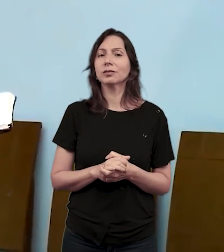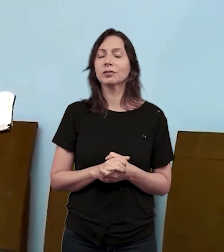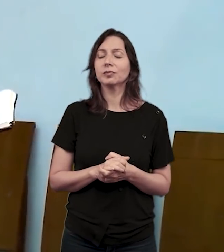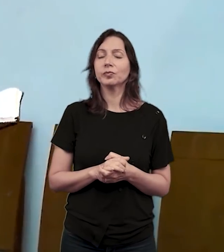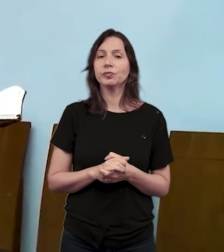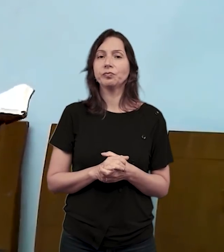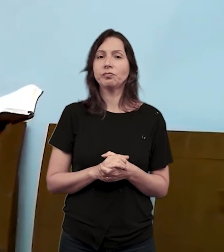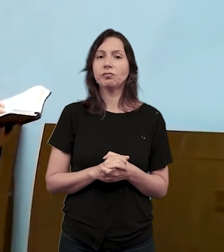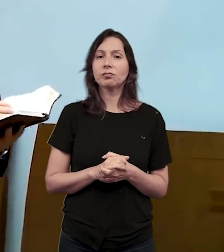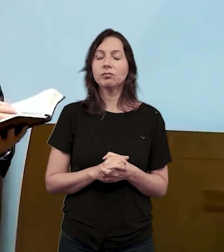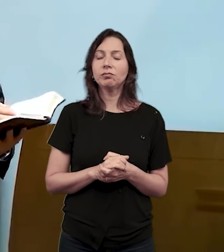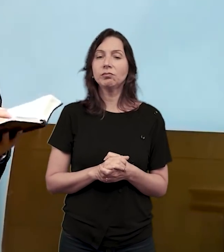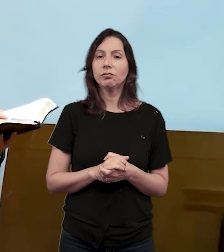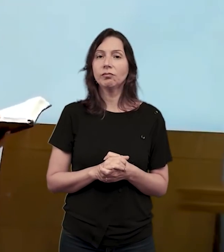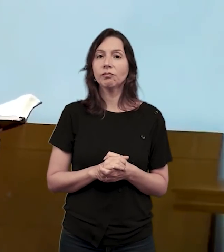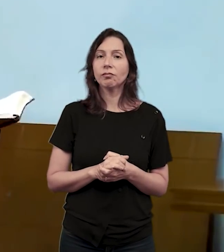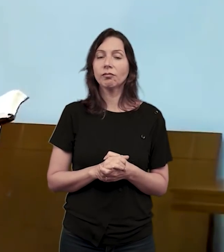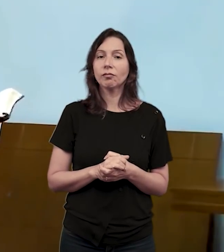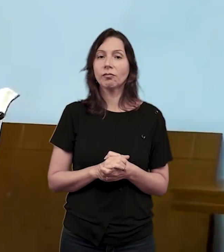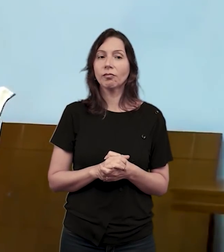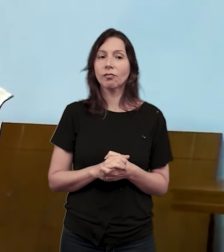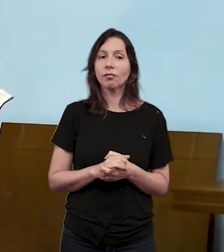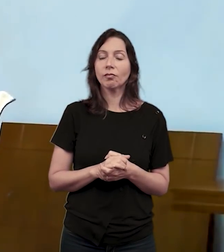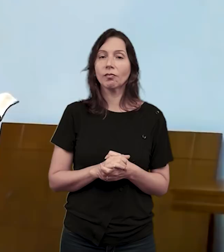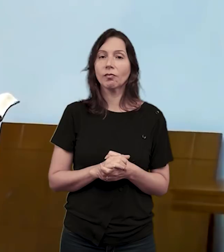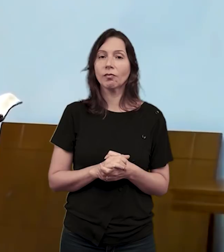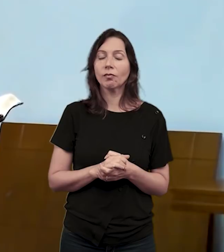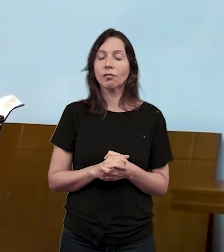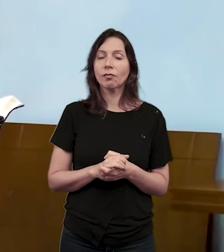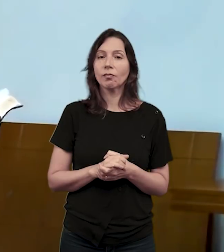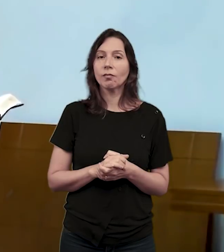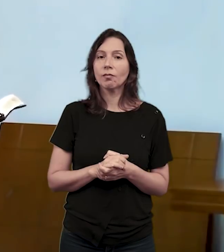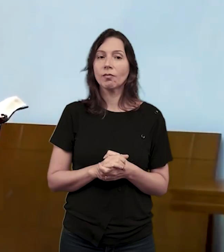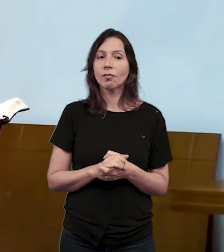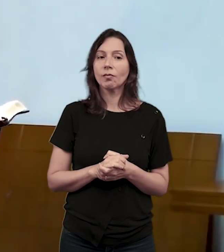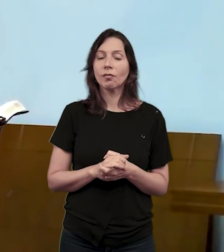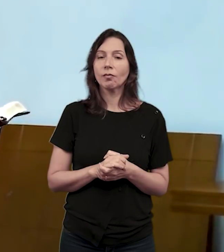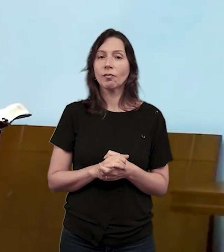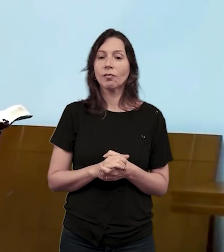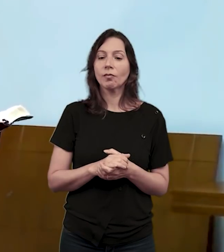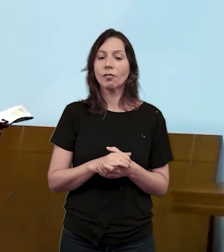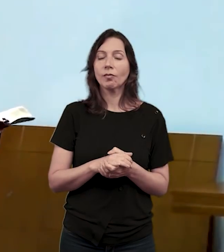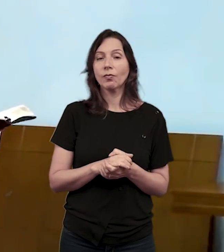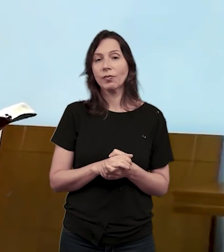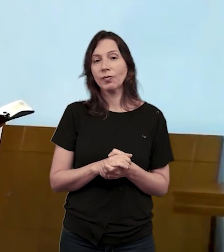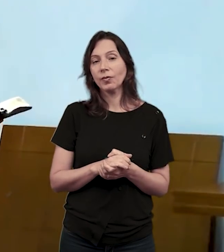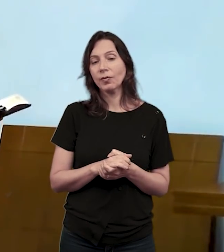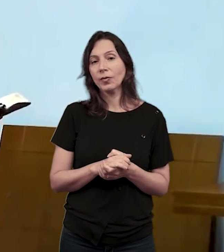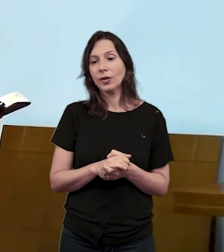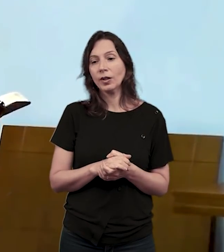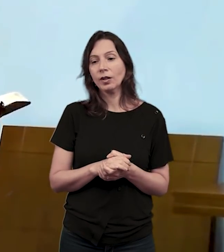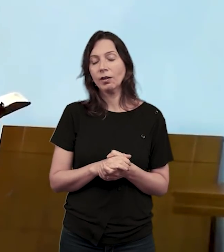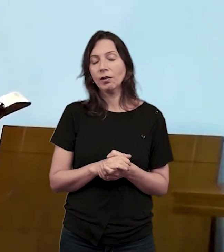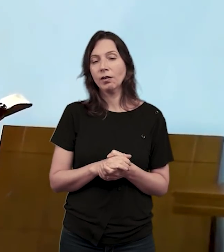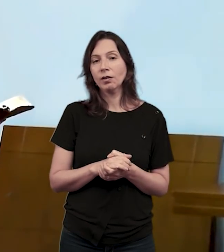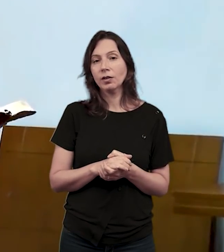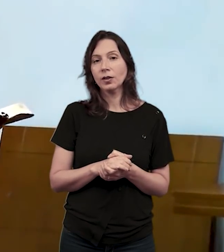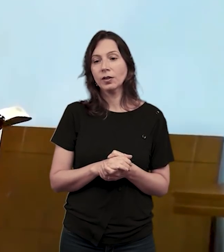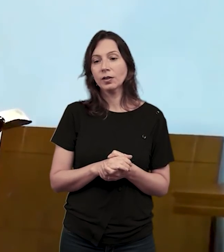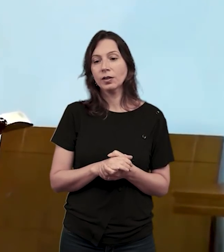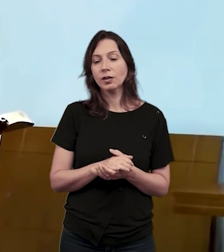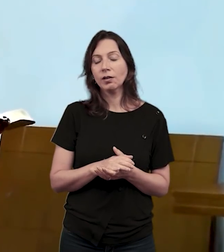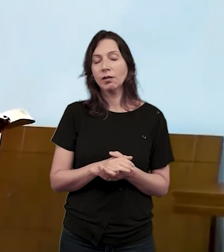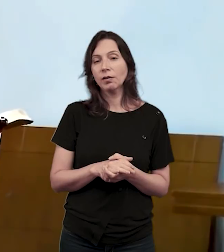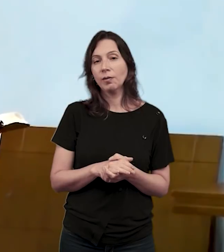gente grita. Só dá uma olhadinha comigo, só assim, nem uma página aí para você virar.